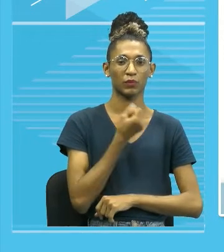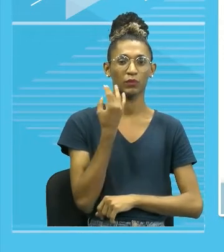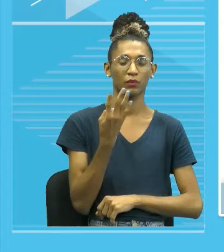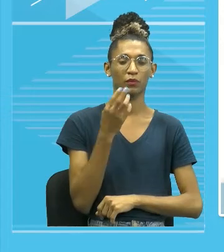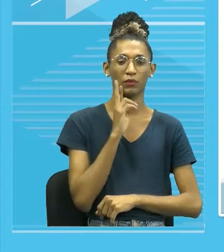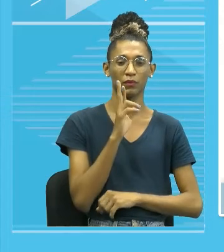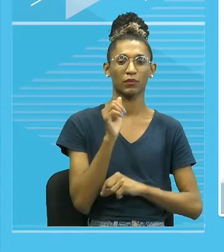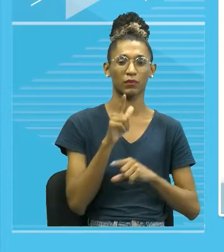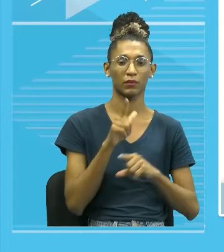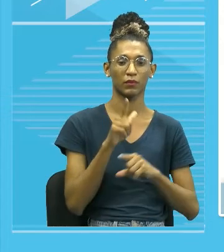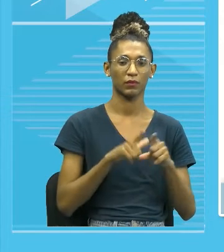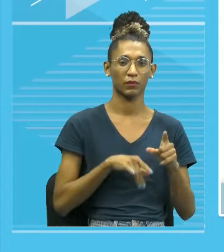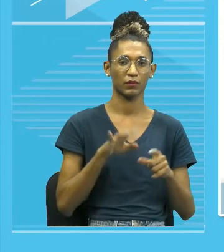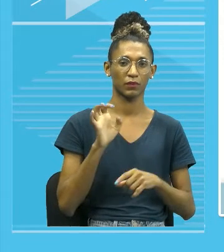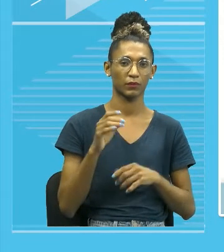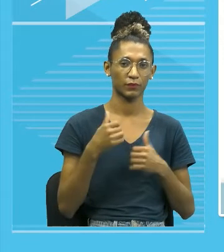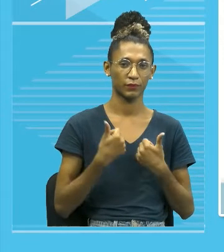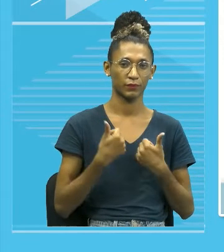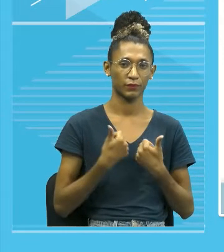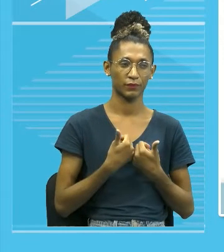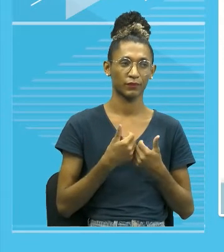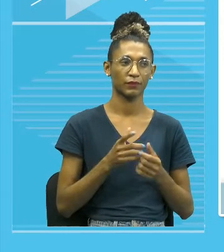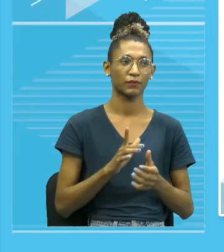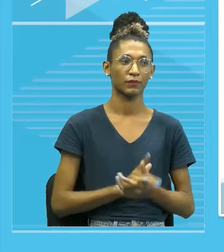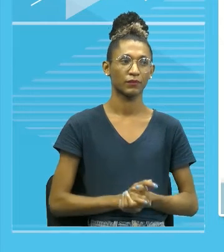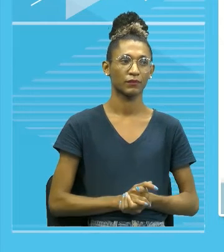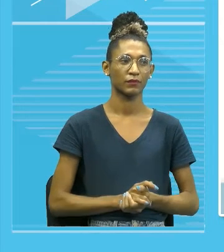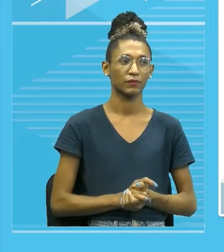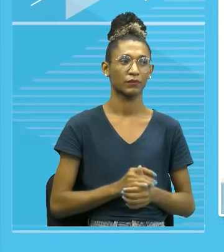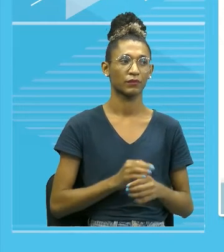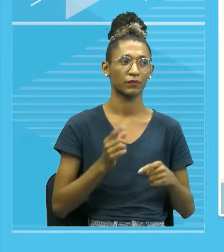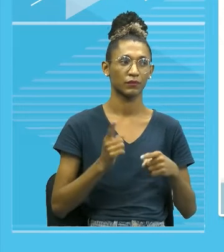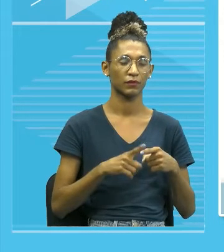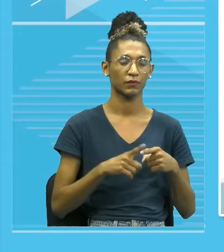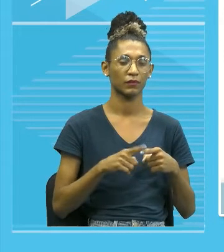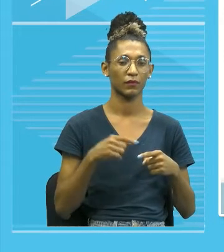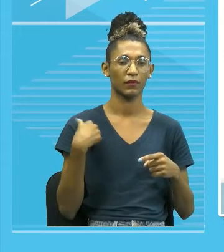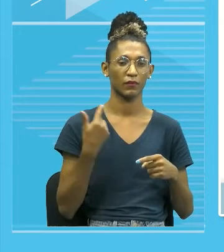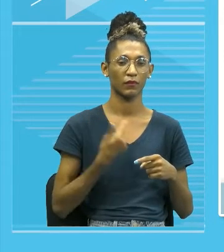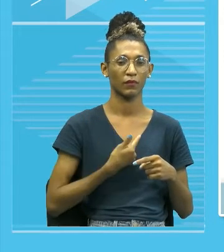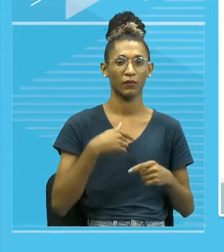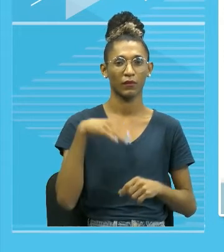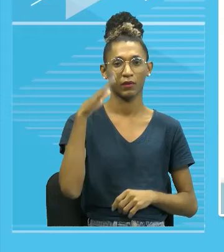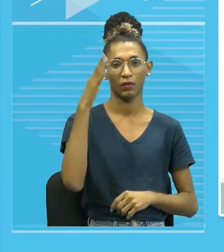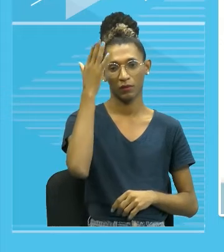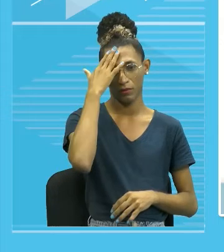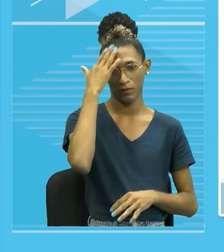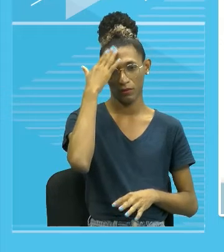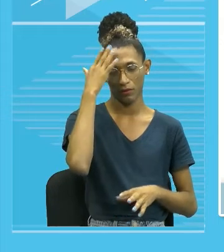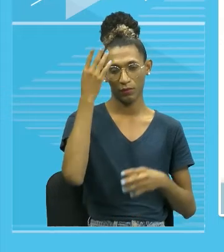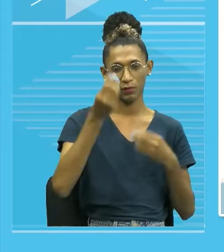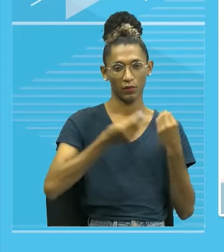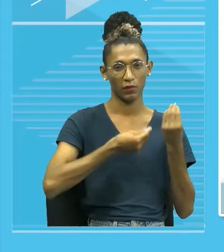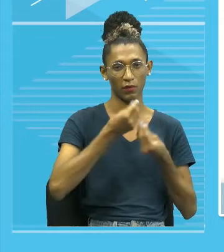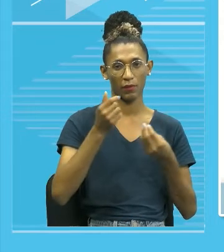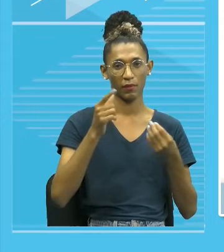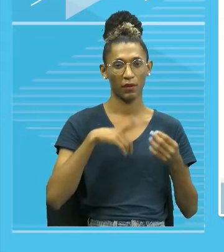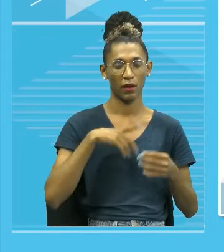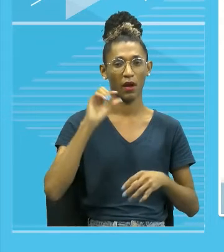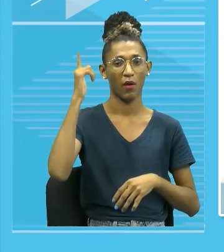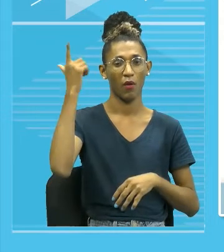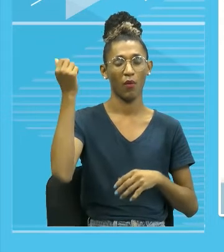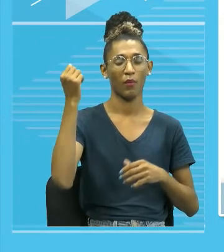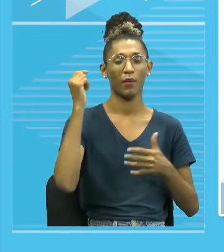a letra e porque a gente Analisa por outro outro Prisma outro aspecto